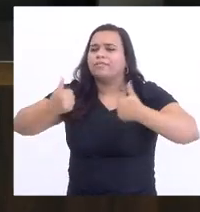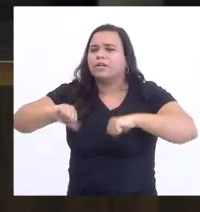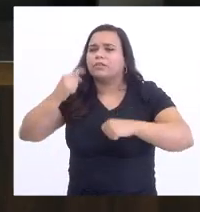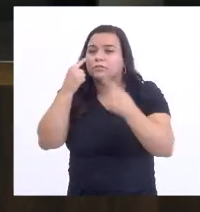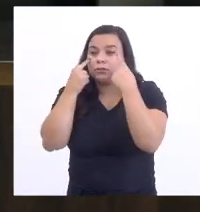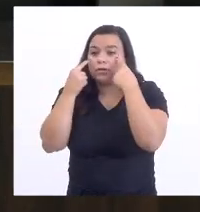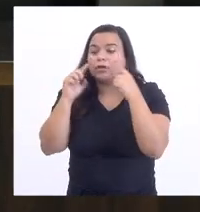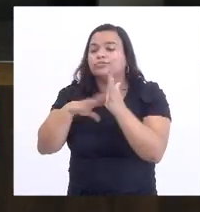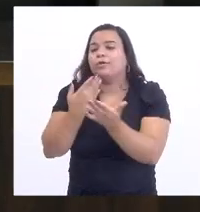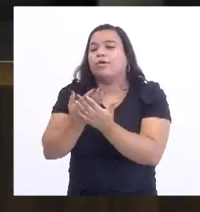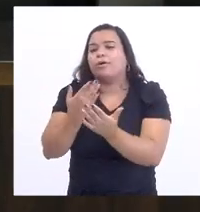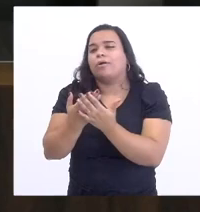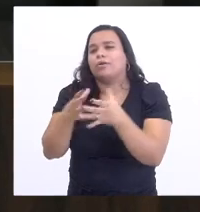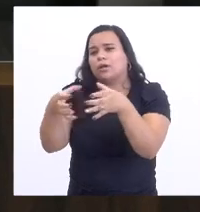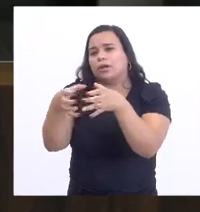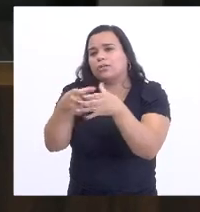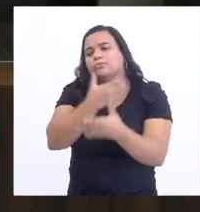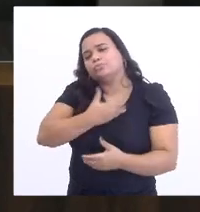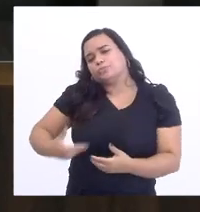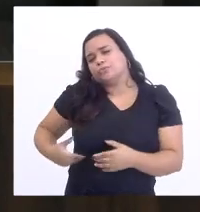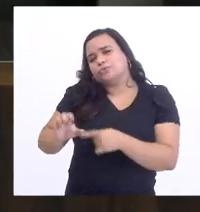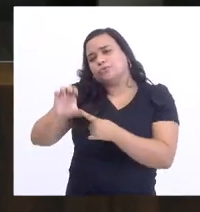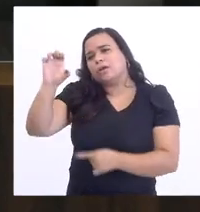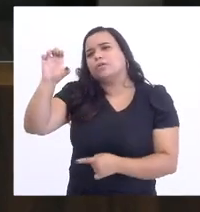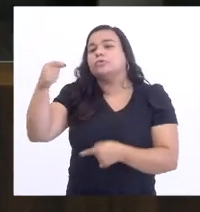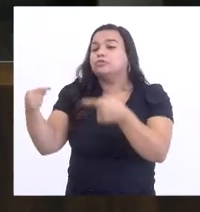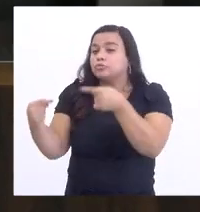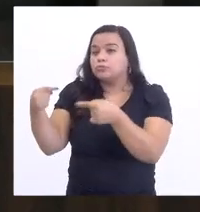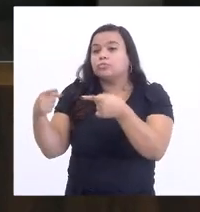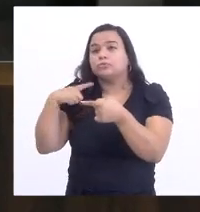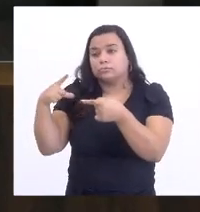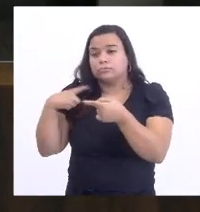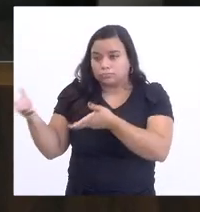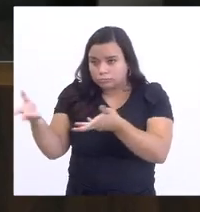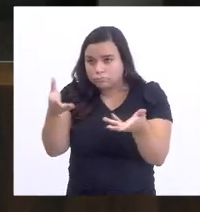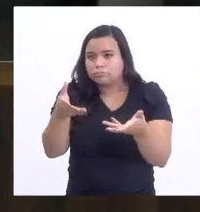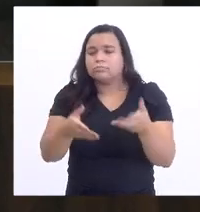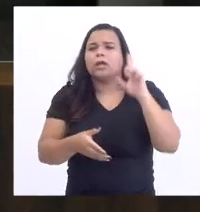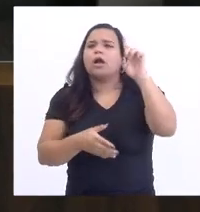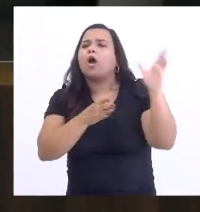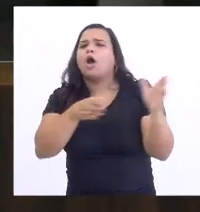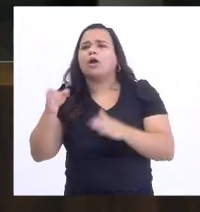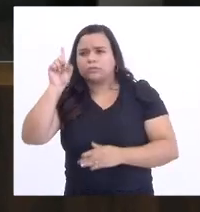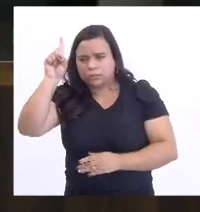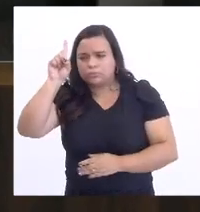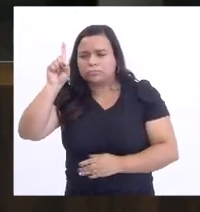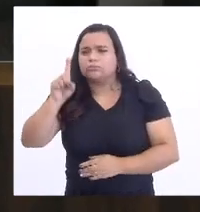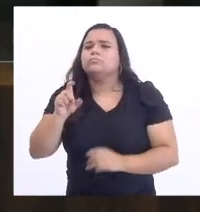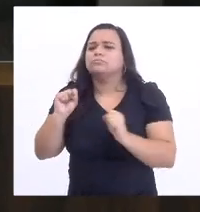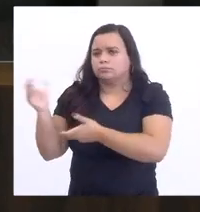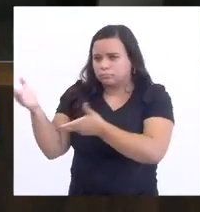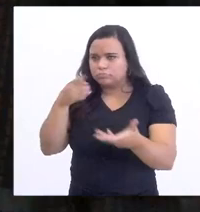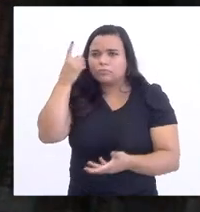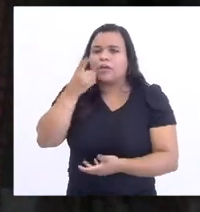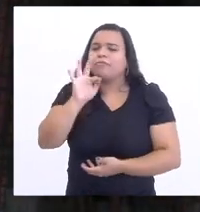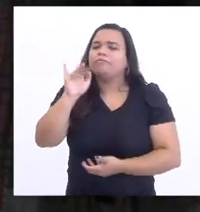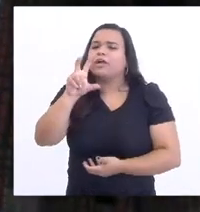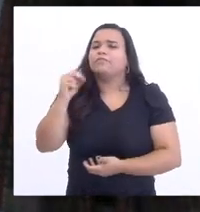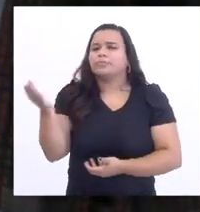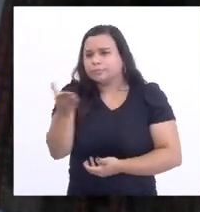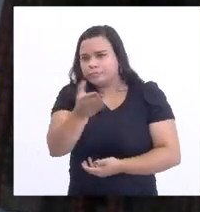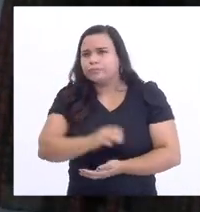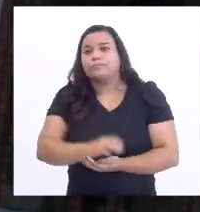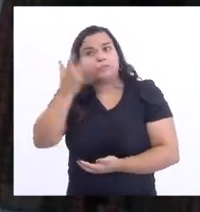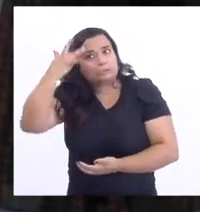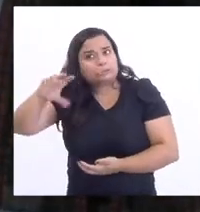pública estadual. Em discussão. Questão de ordem, presidente. Questão de ordem, deputado Flávio Serafini. Eu não sei se esse projeto